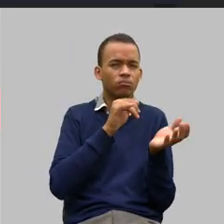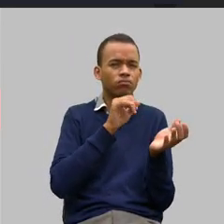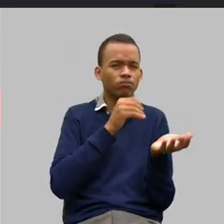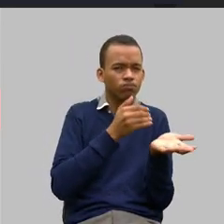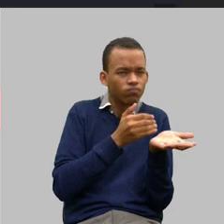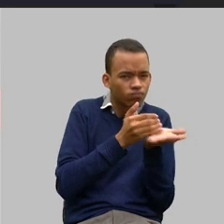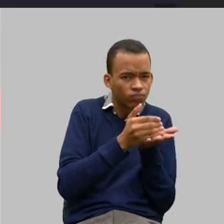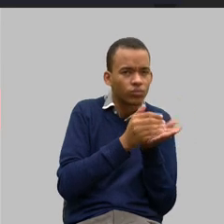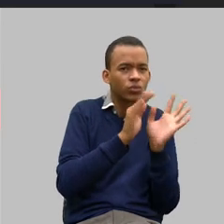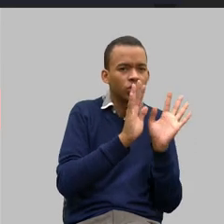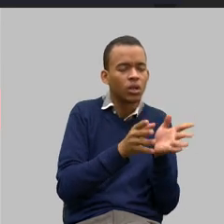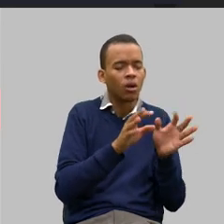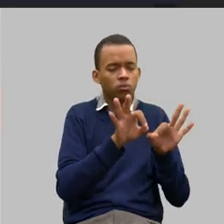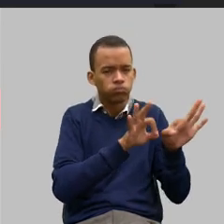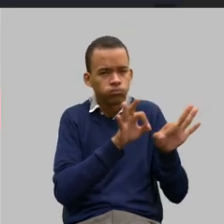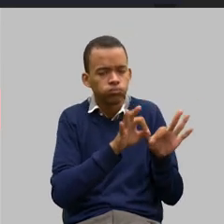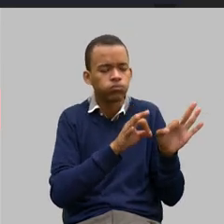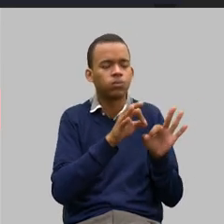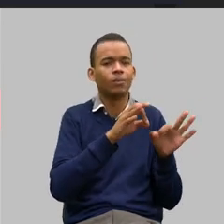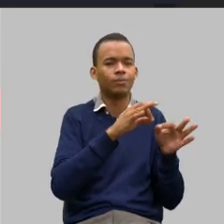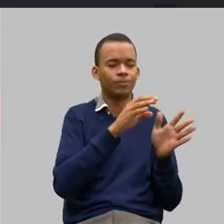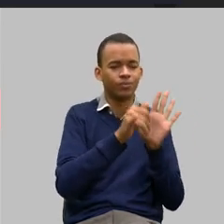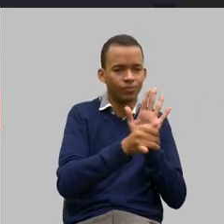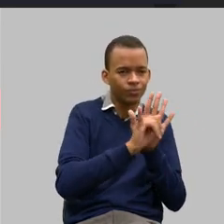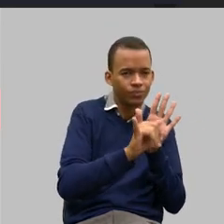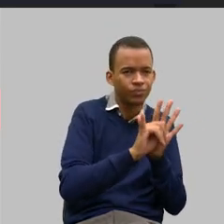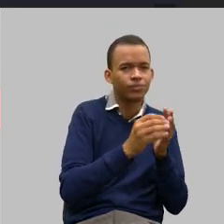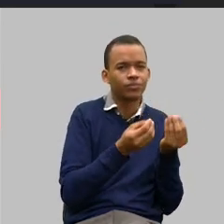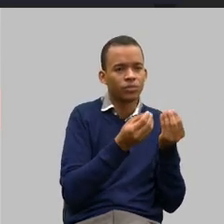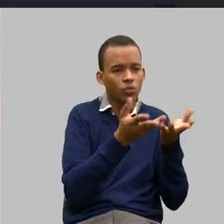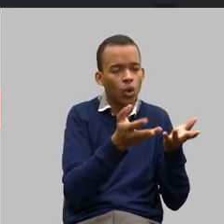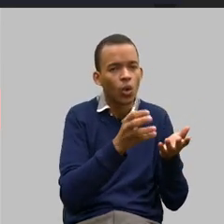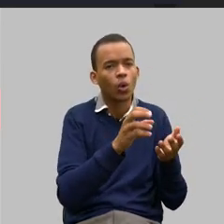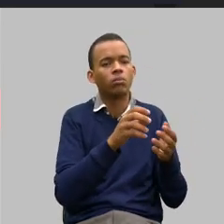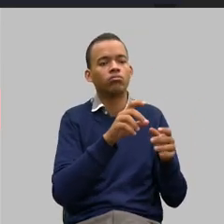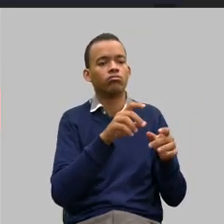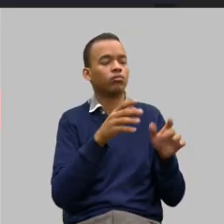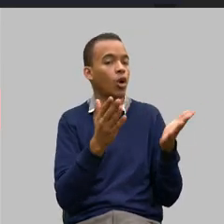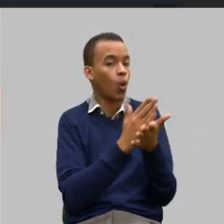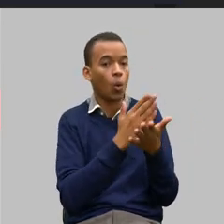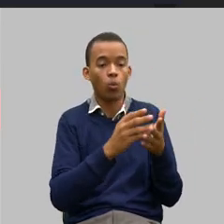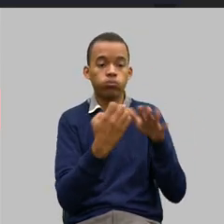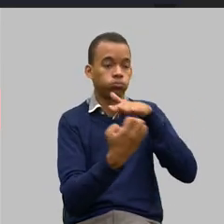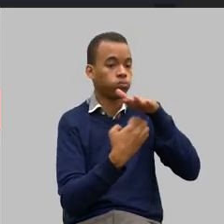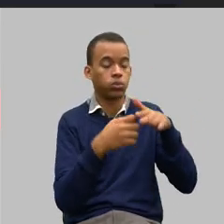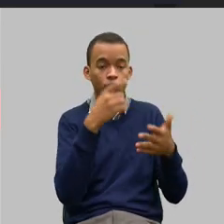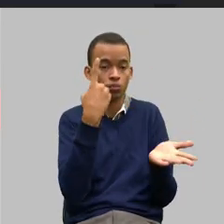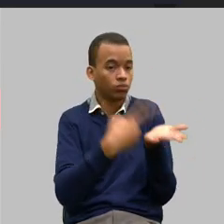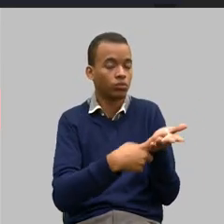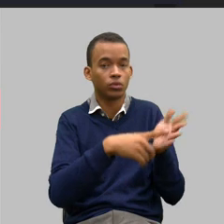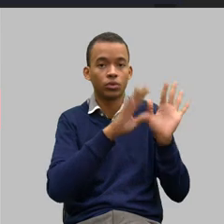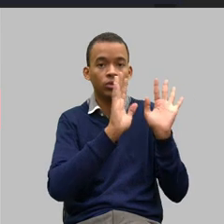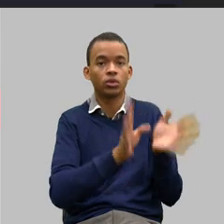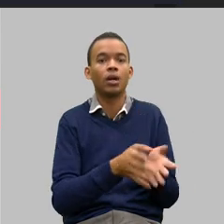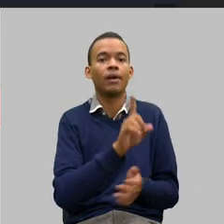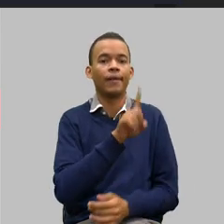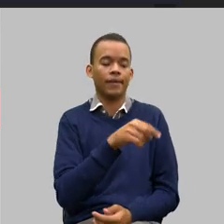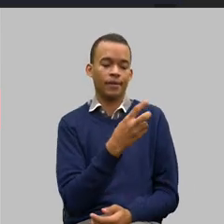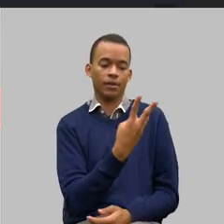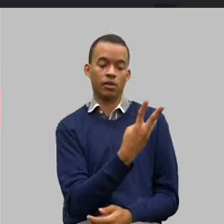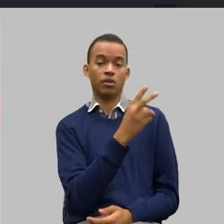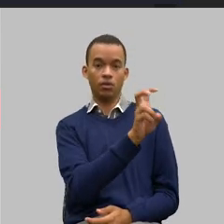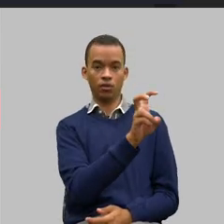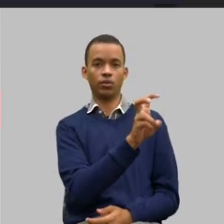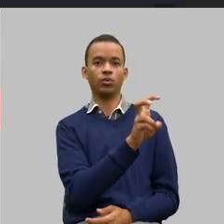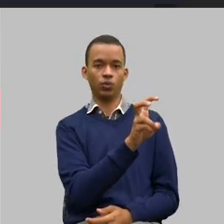entrega de proposta ou tá em via de publicar edital ou já teve até homologação e tá em da ordem de início das obras então é um volume muito expressivo